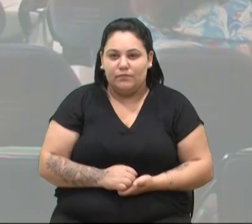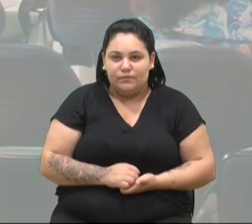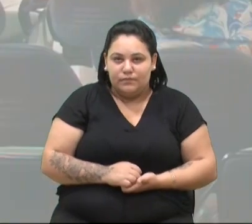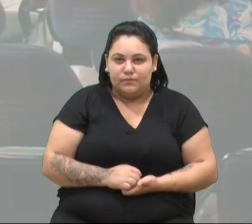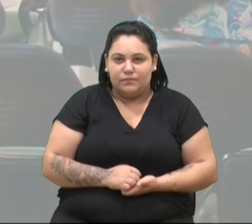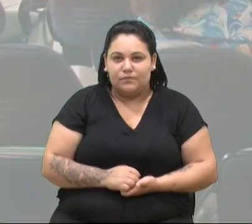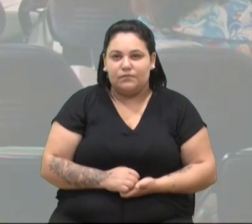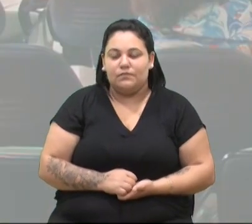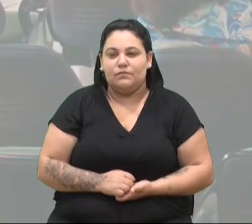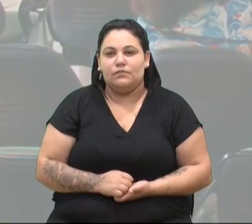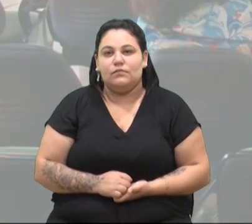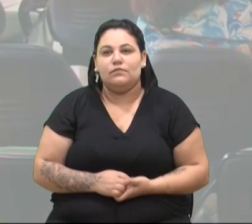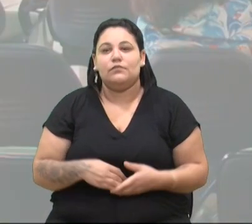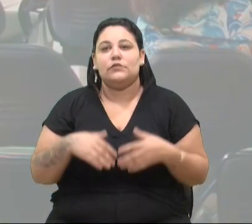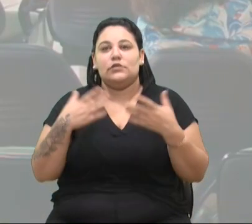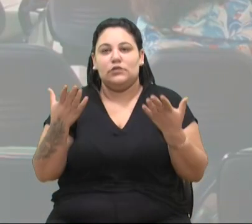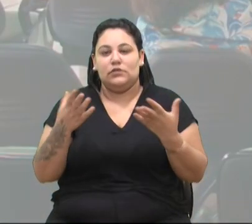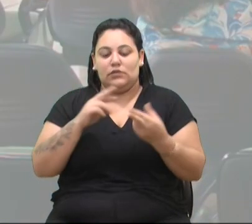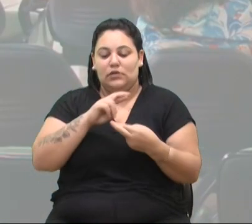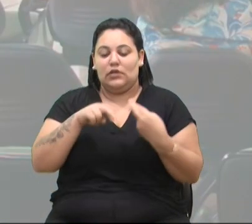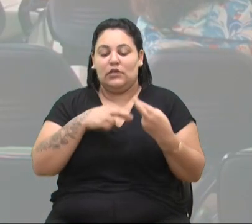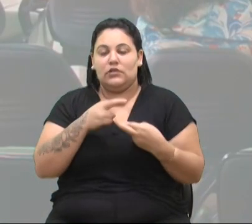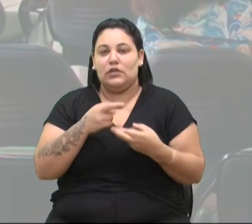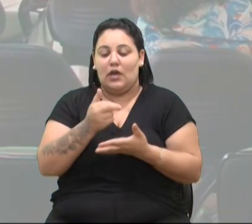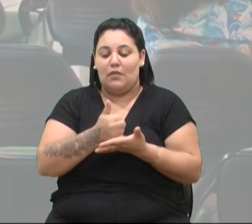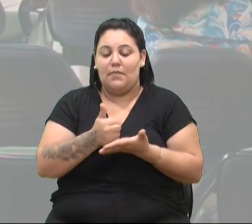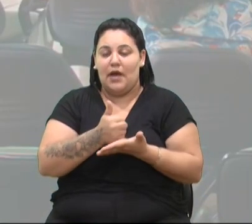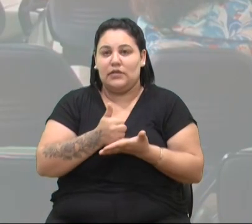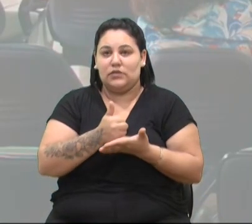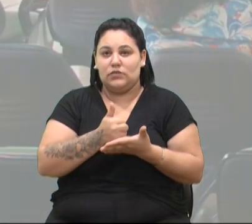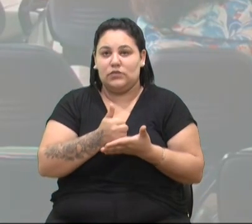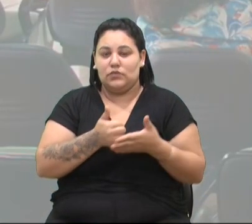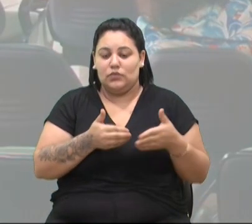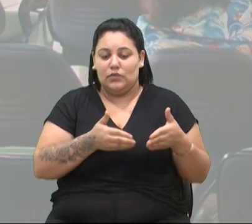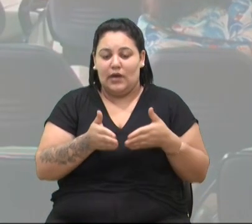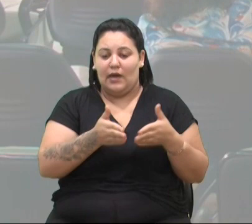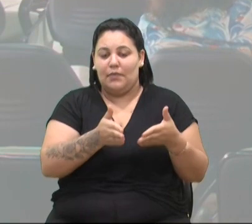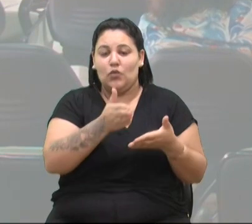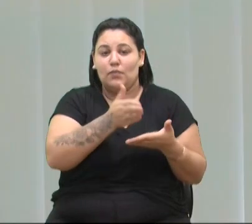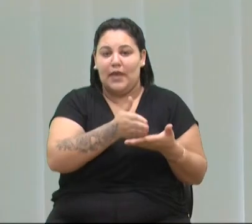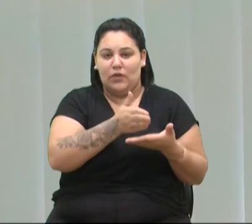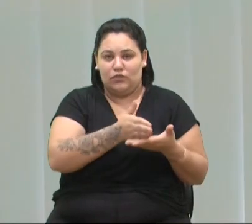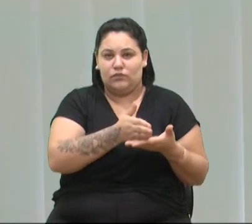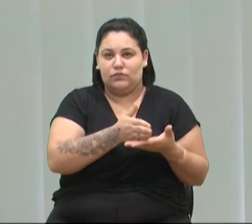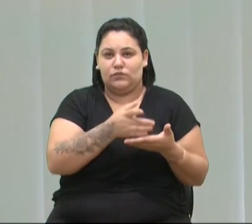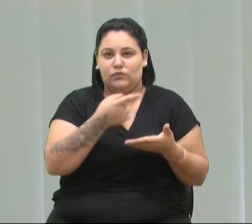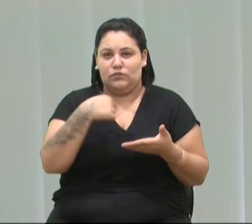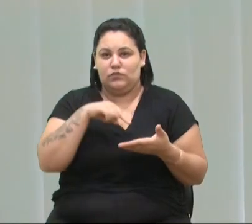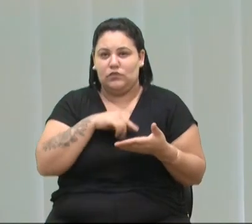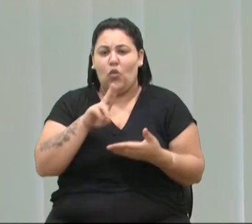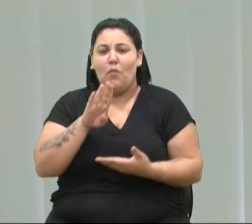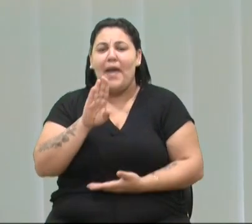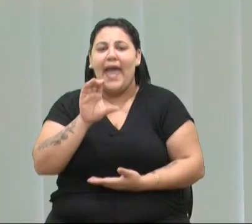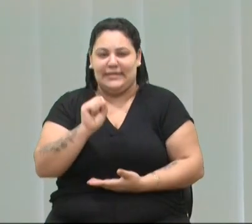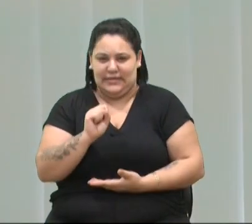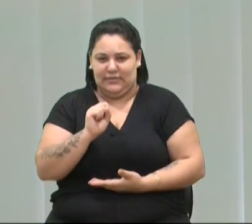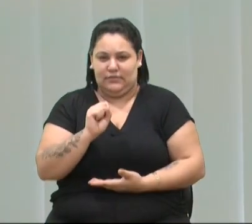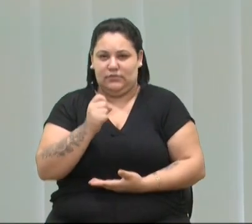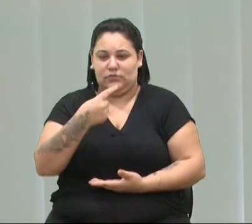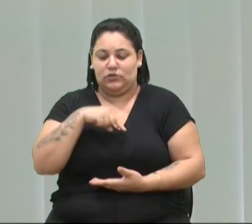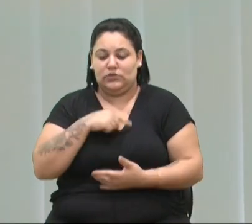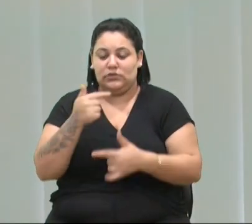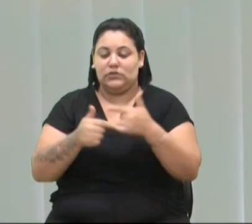Então, vereador, com relação à unidade básica do Caminho do Meio, a gente estava trabalhando com